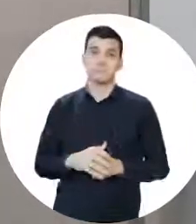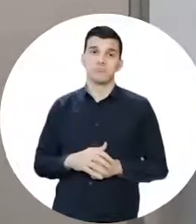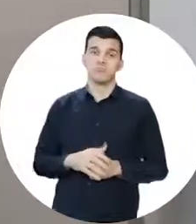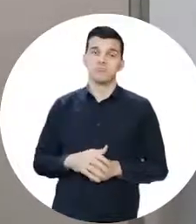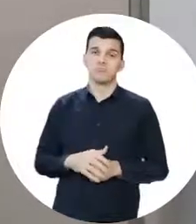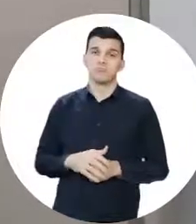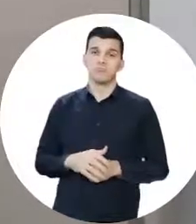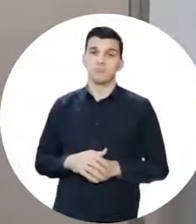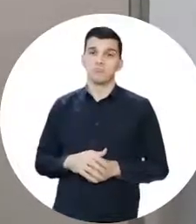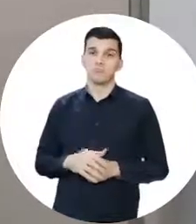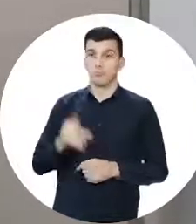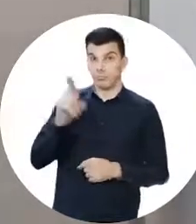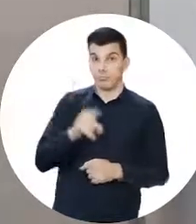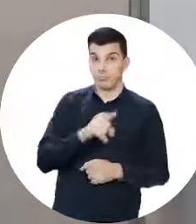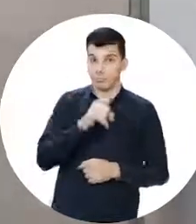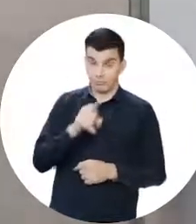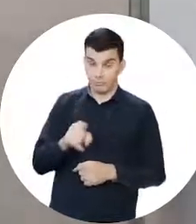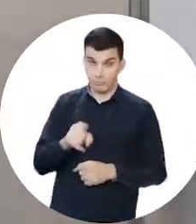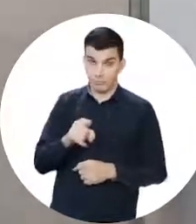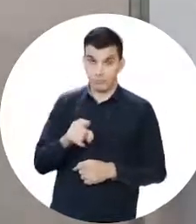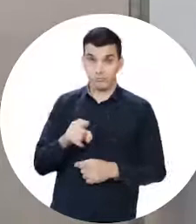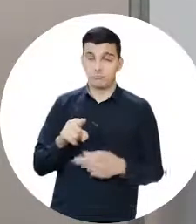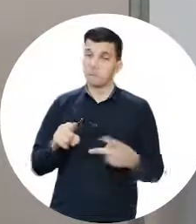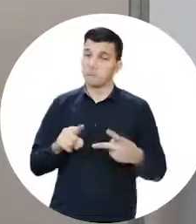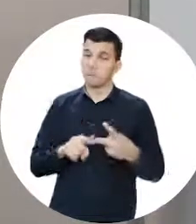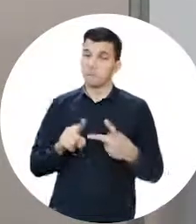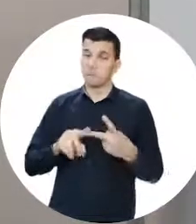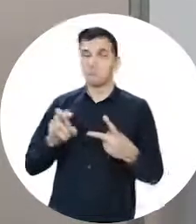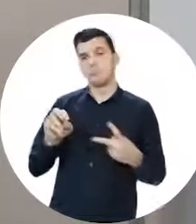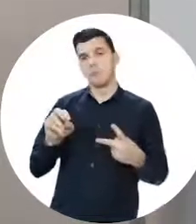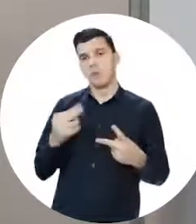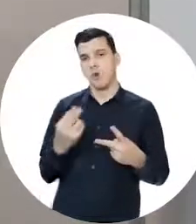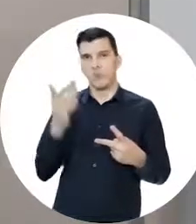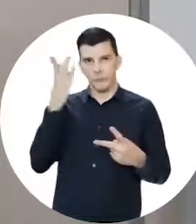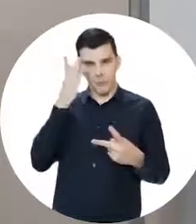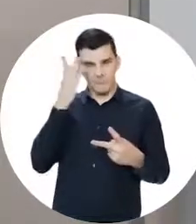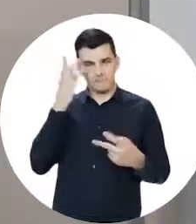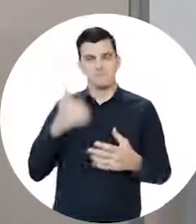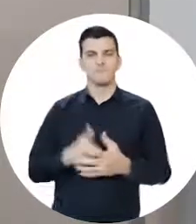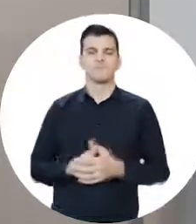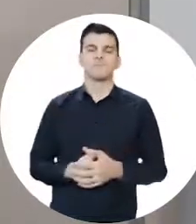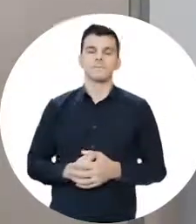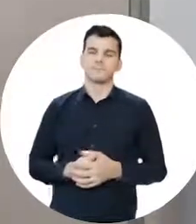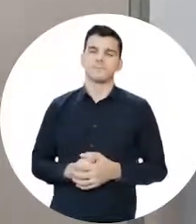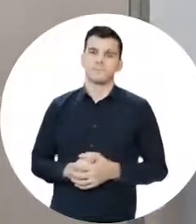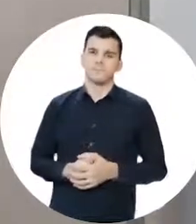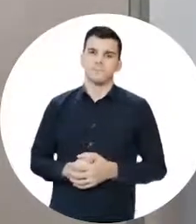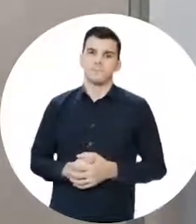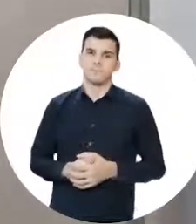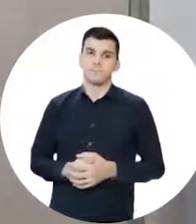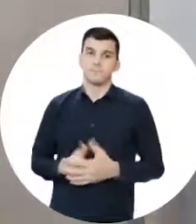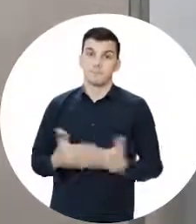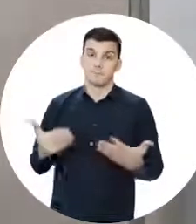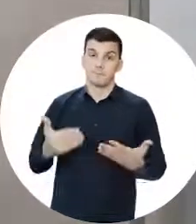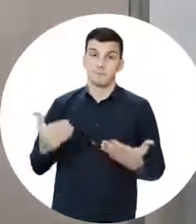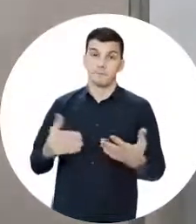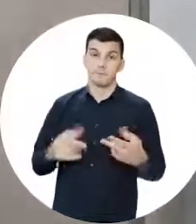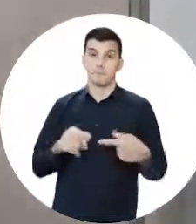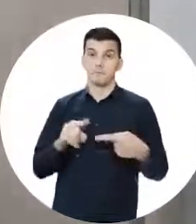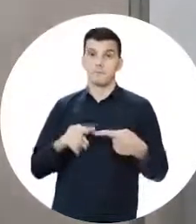comum tanto por regra de 3 quanto que por fórmula. Certo? Vamos pegar a concentração